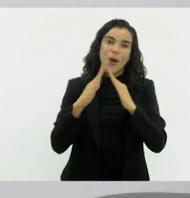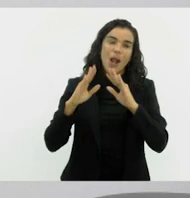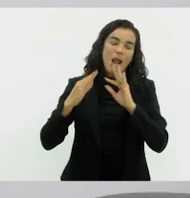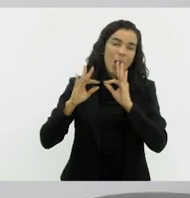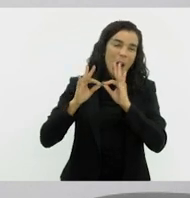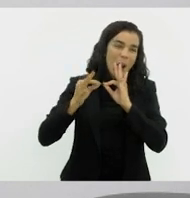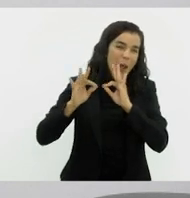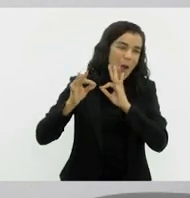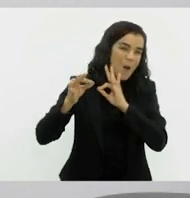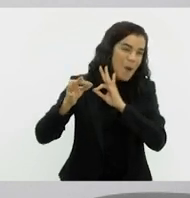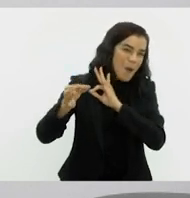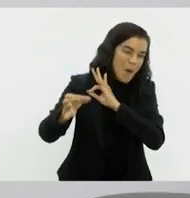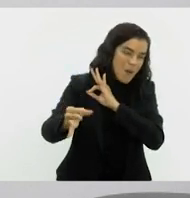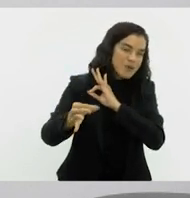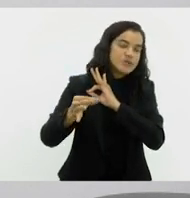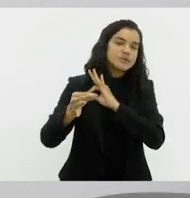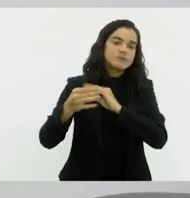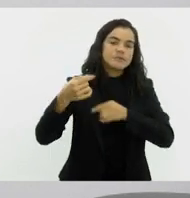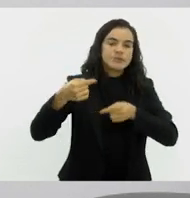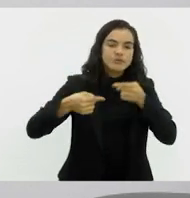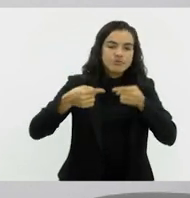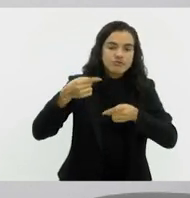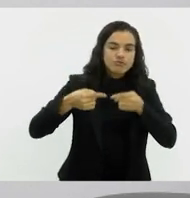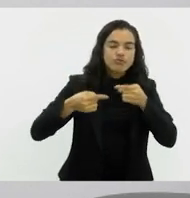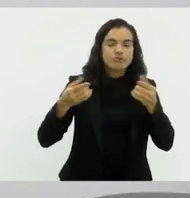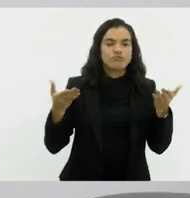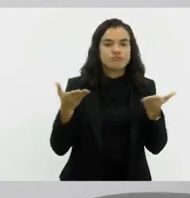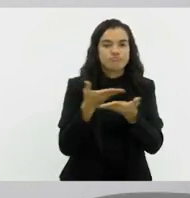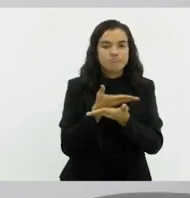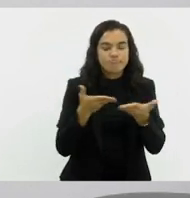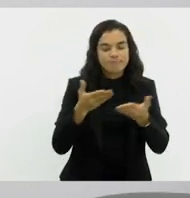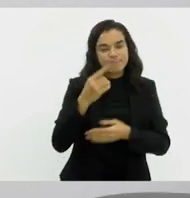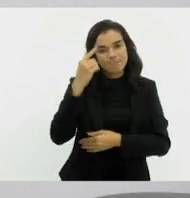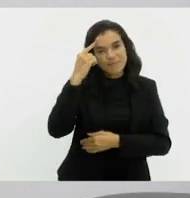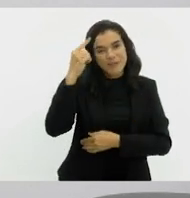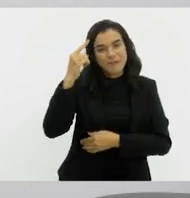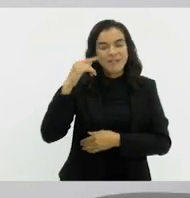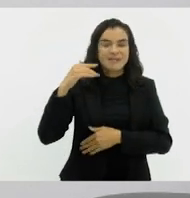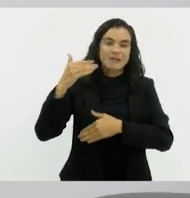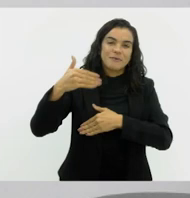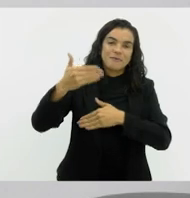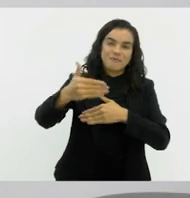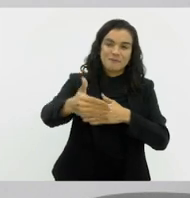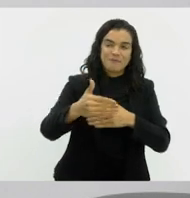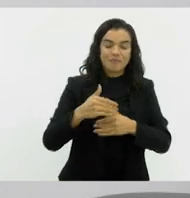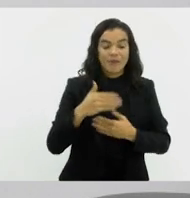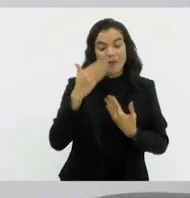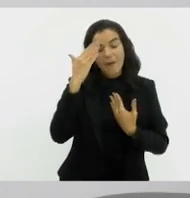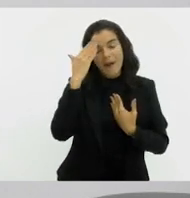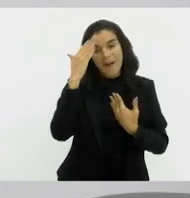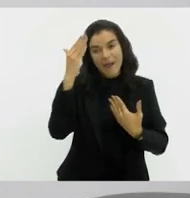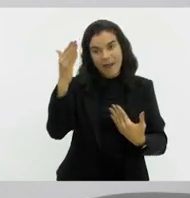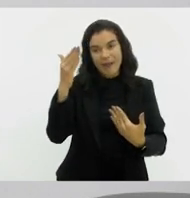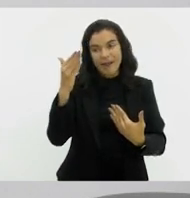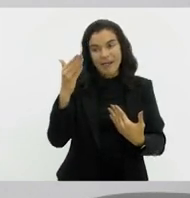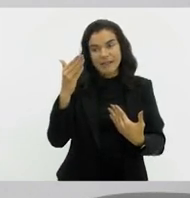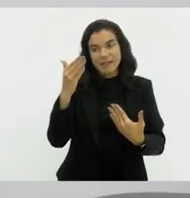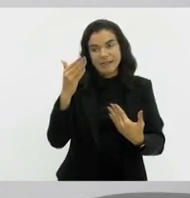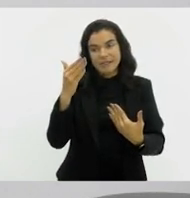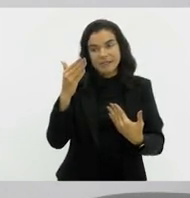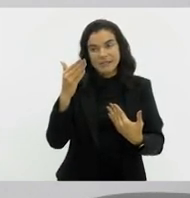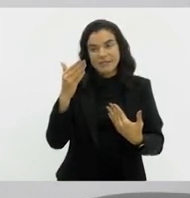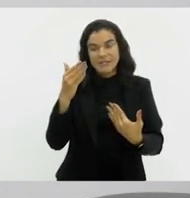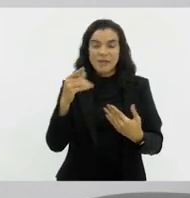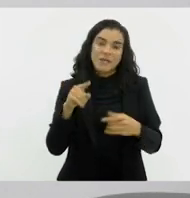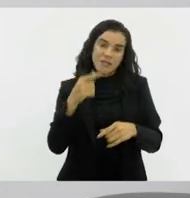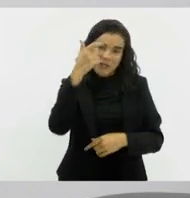estar discutindo, articulando e pensando nos próximos passos. Então, agradeço aqui e me